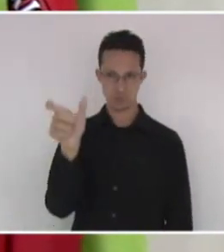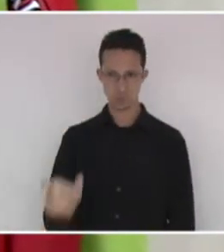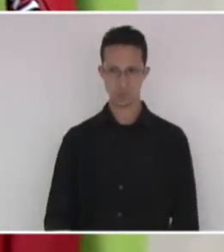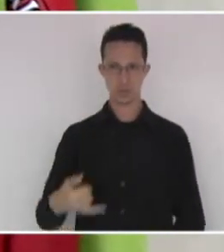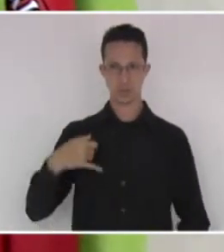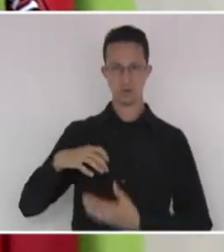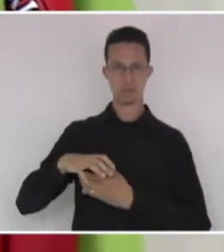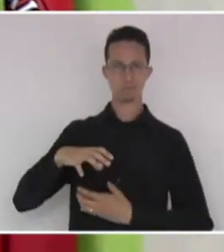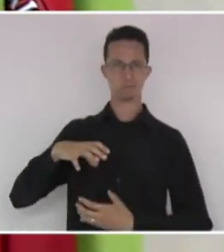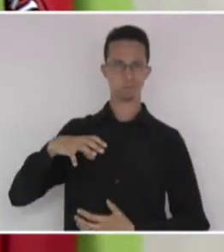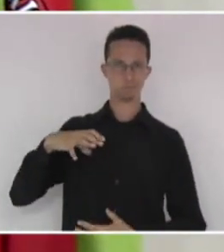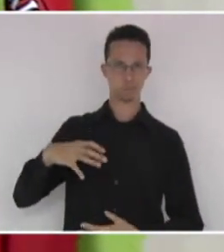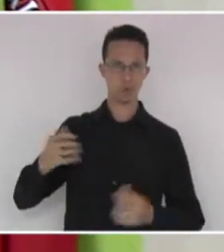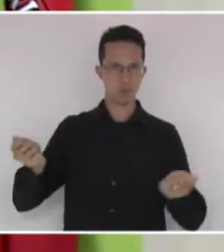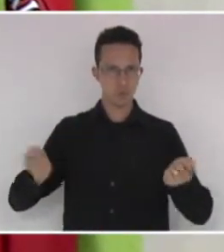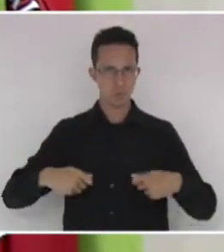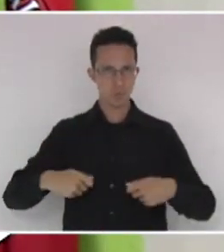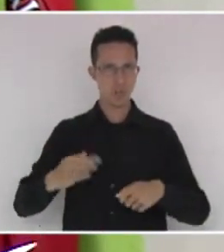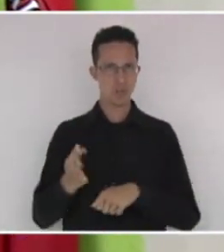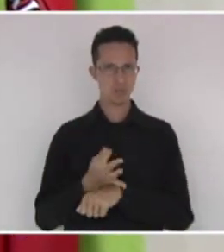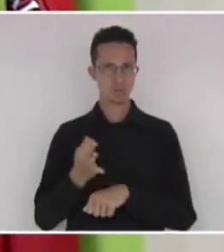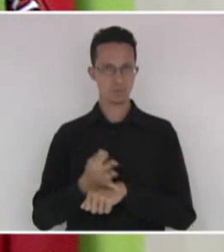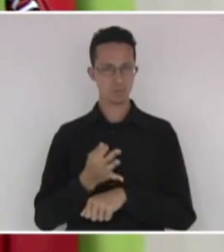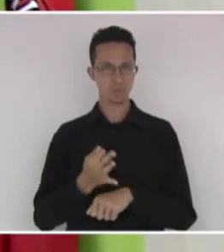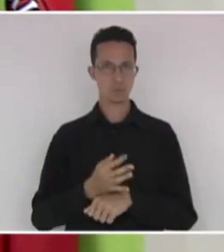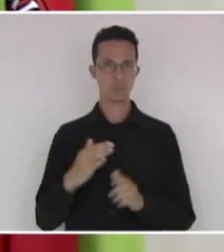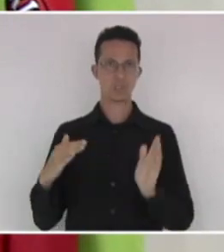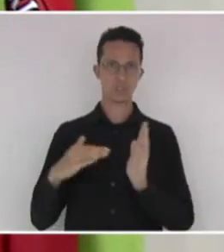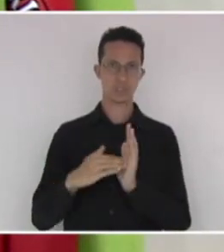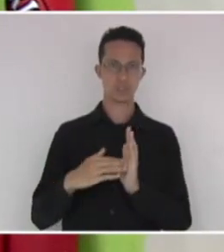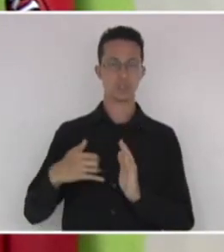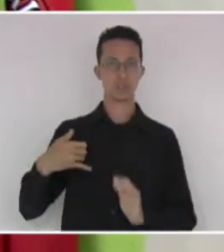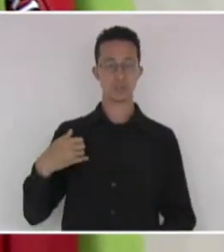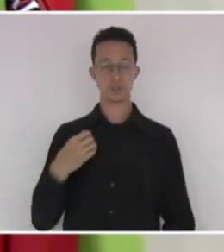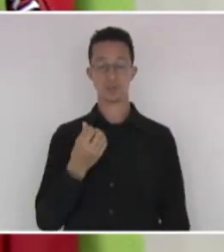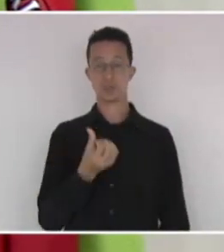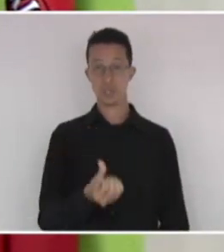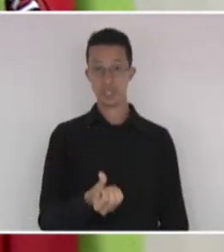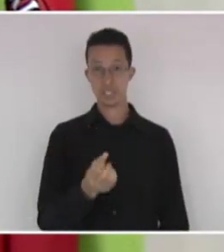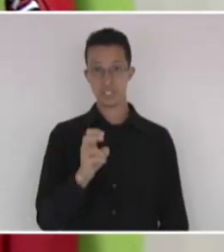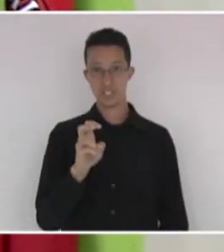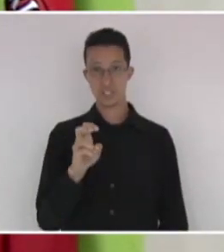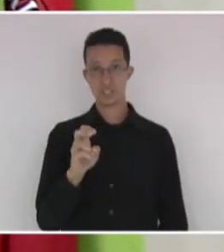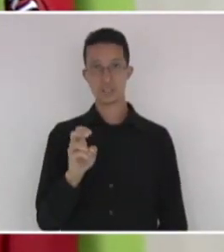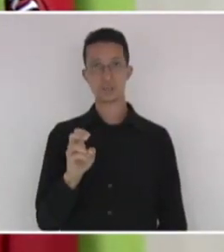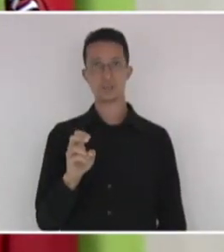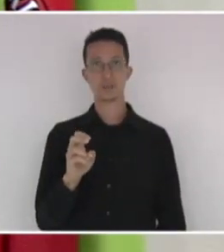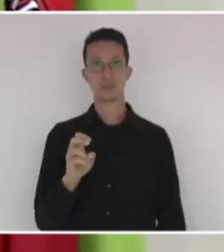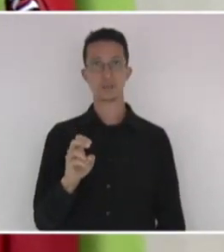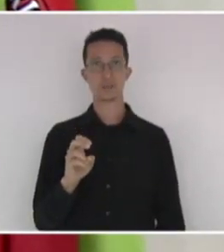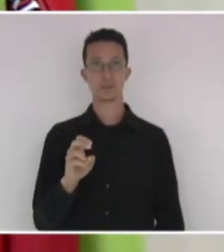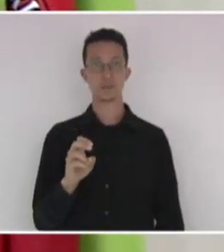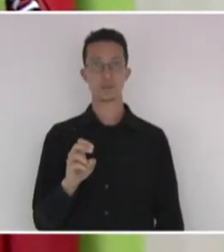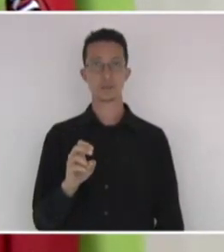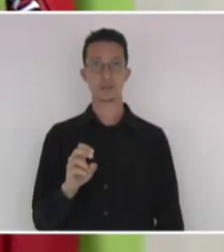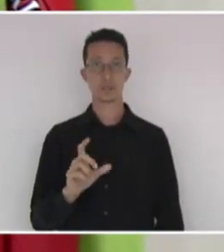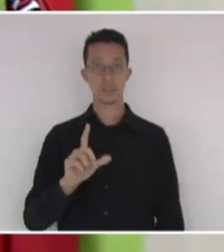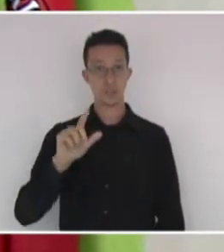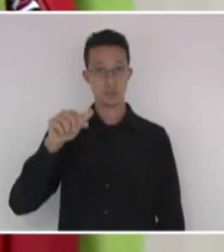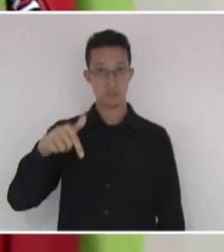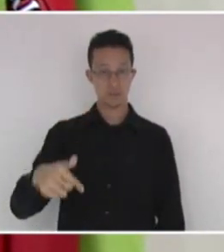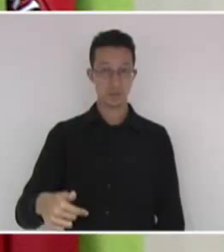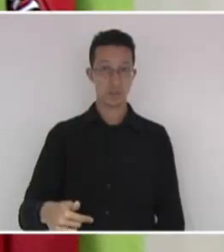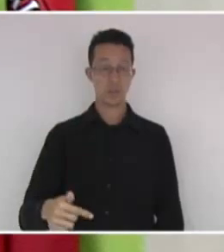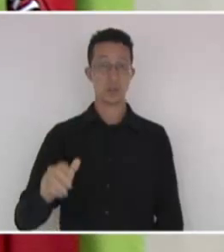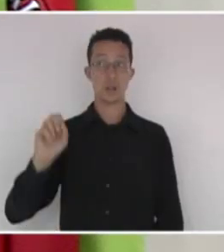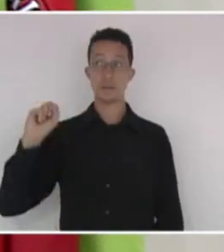dura jornada até os 65 anos de idade para pegar, então, não uma aposentadoria